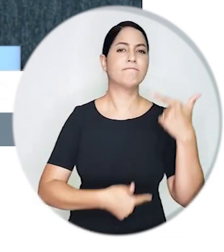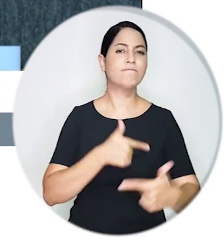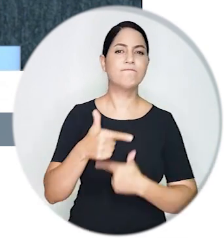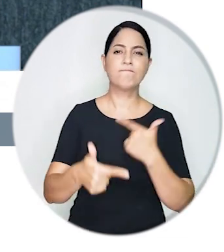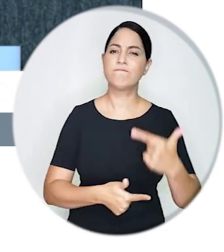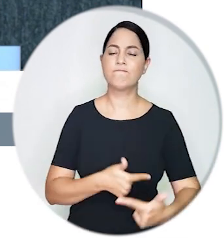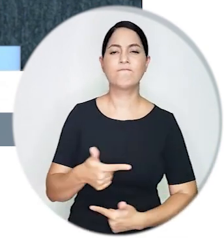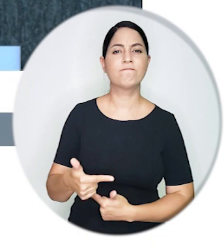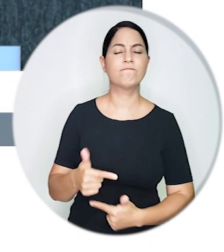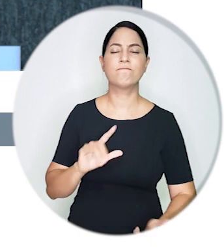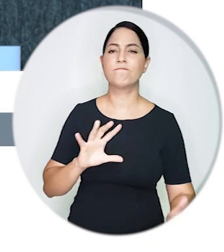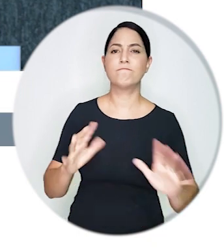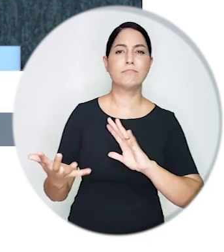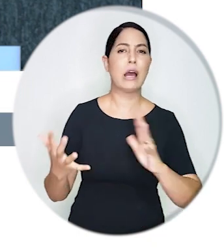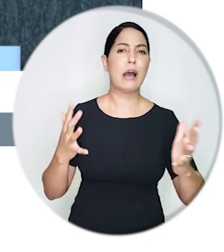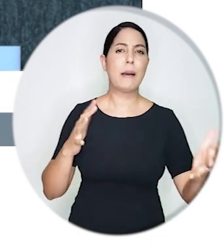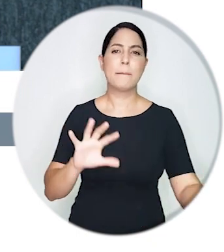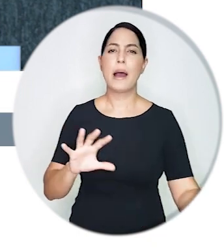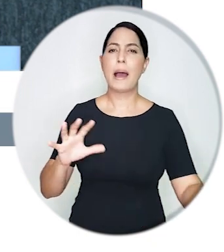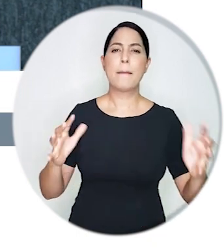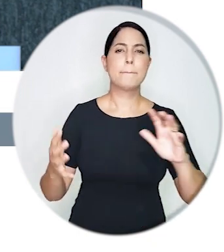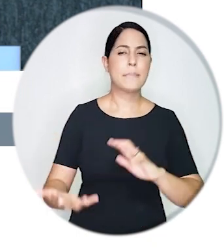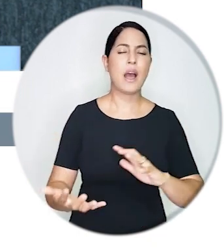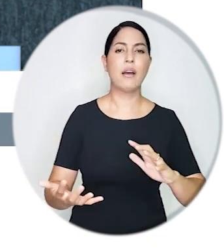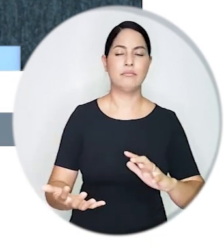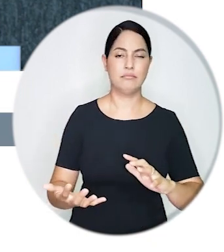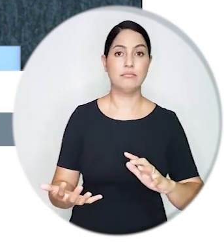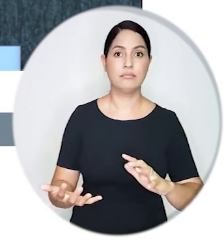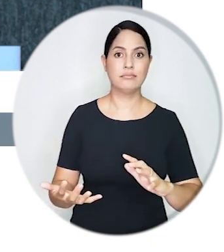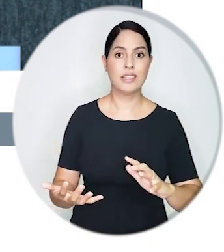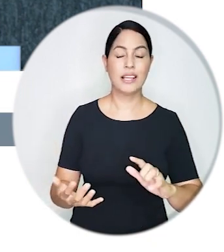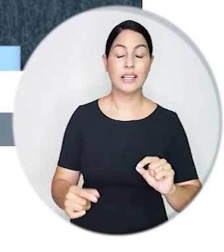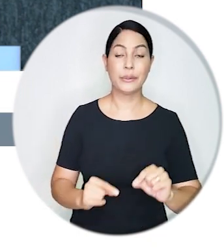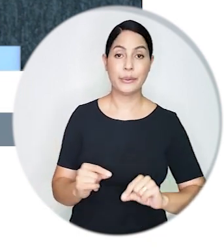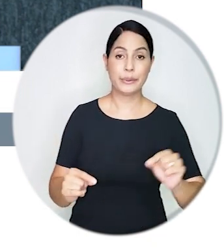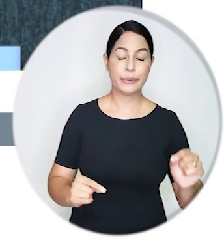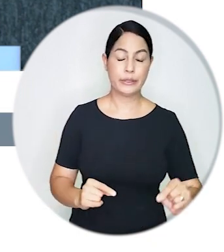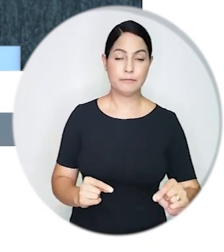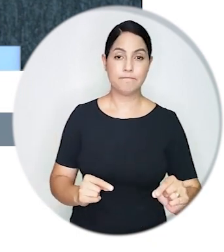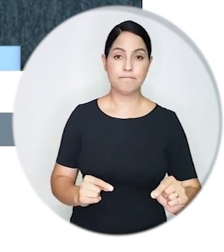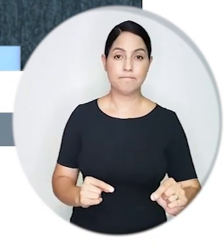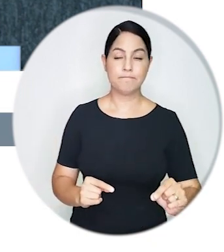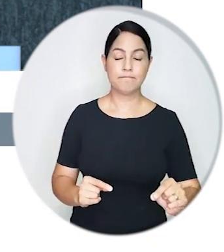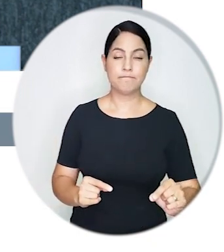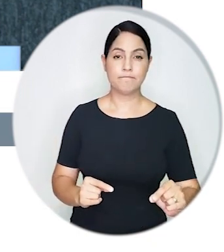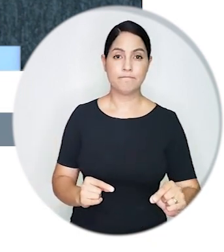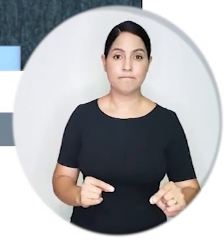de uma grande tarefa, de uma grande revolução que